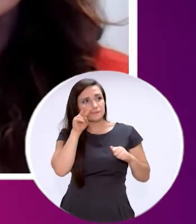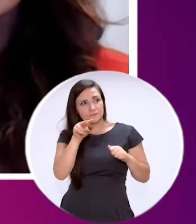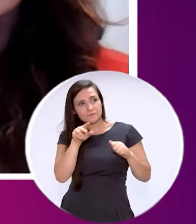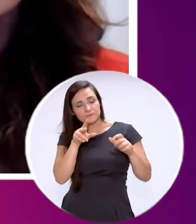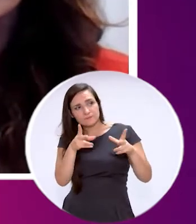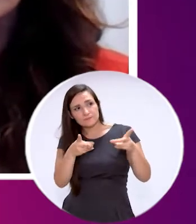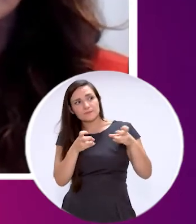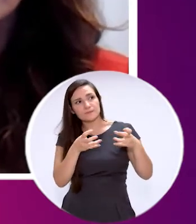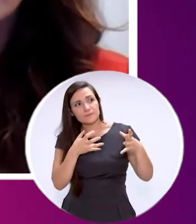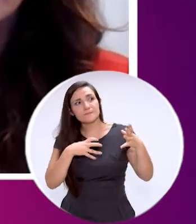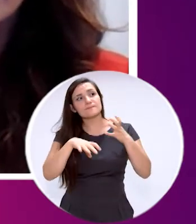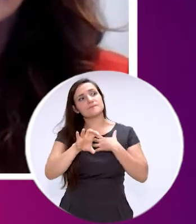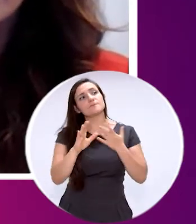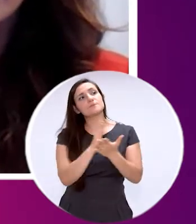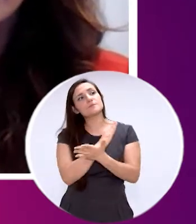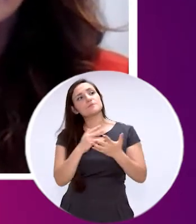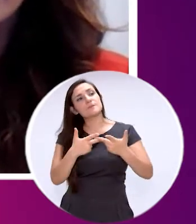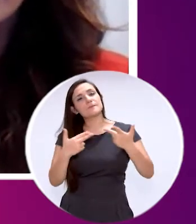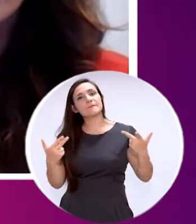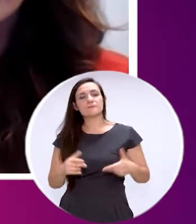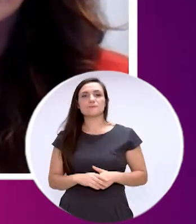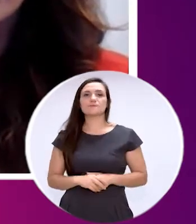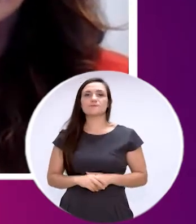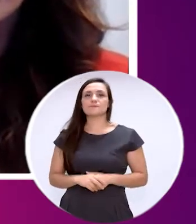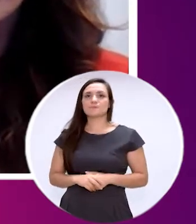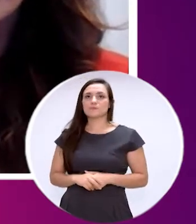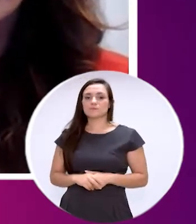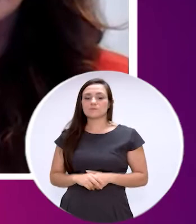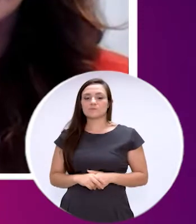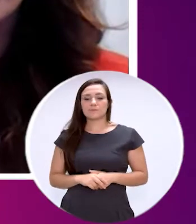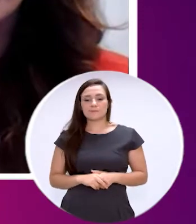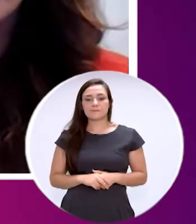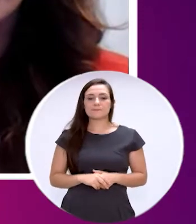mulher para certas pautas? Dependendo, eu costumo